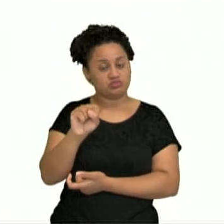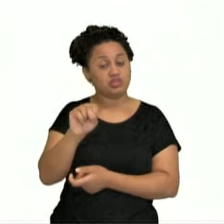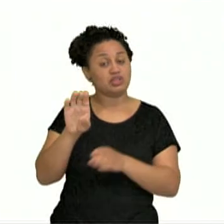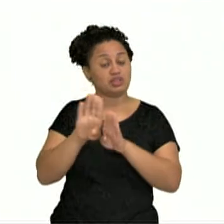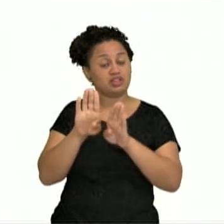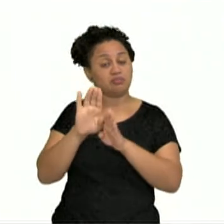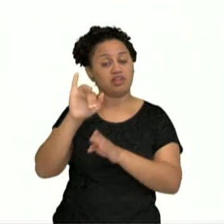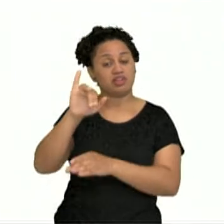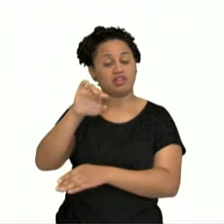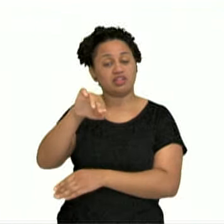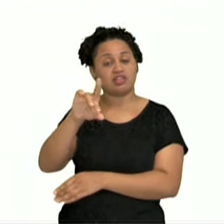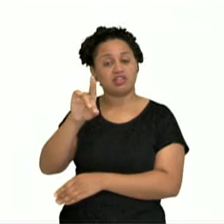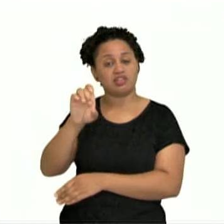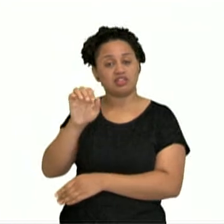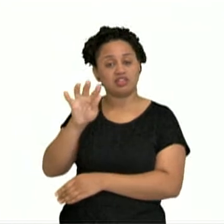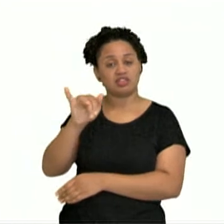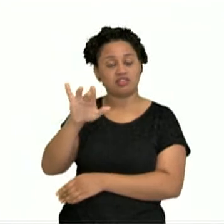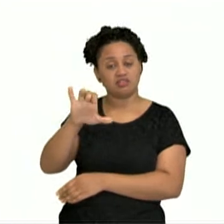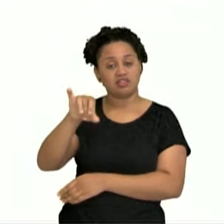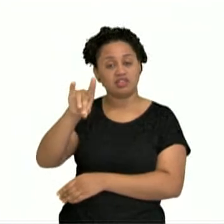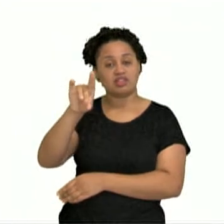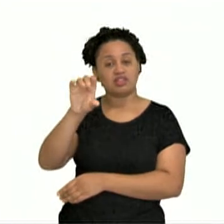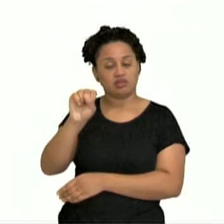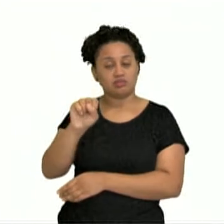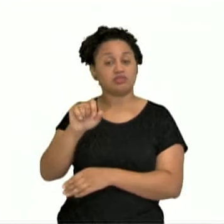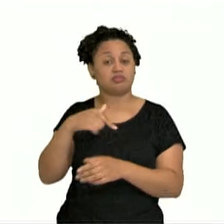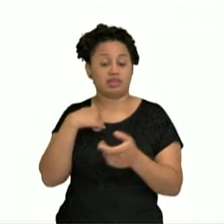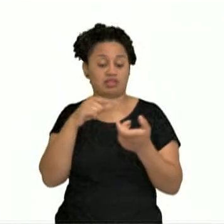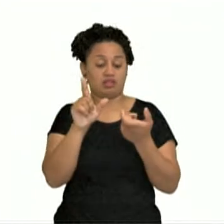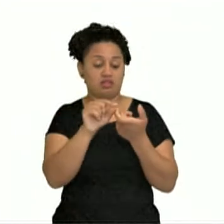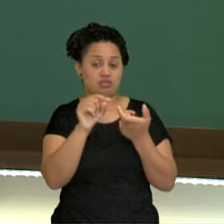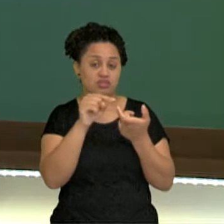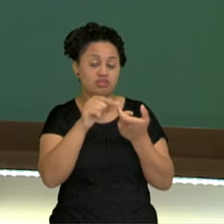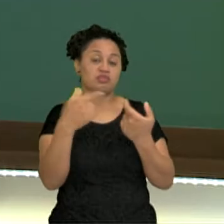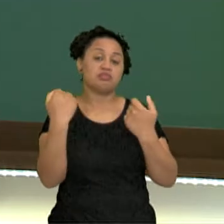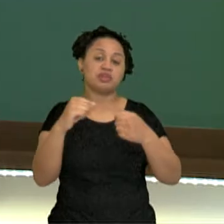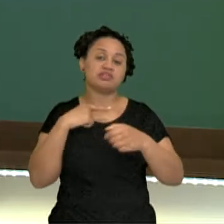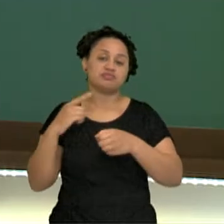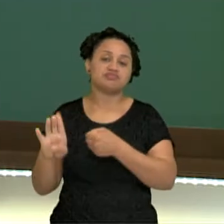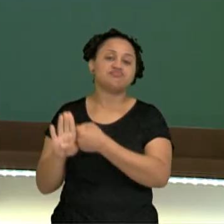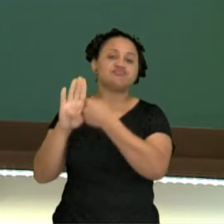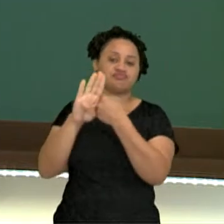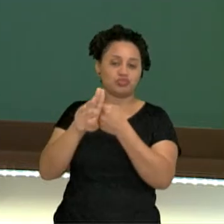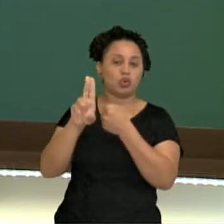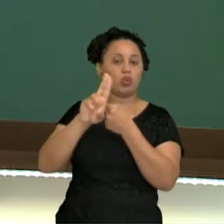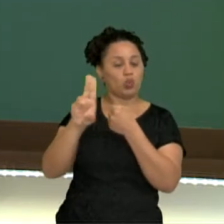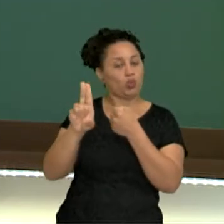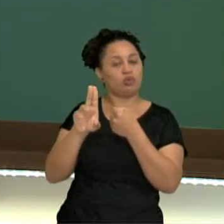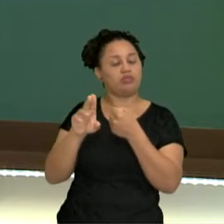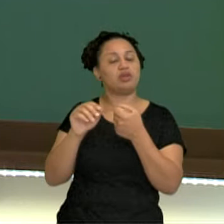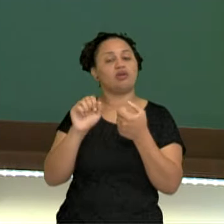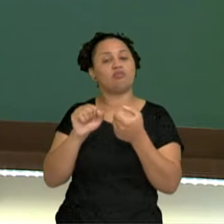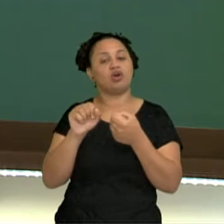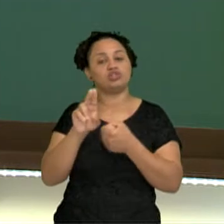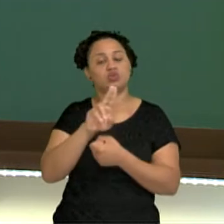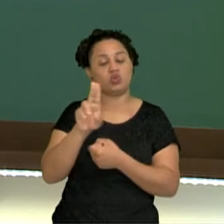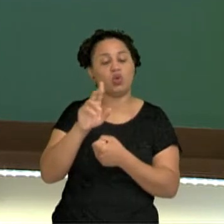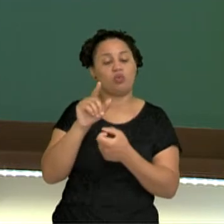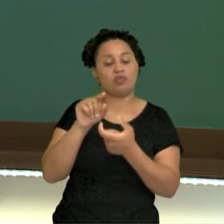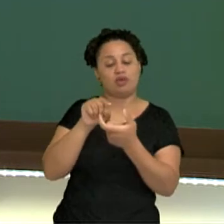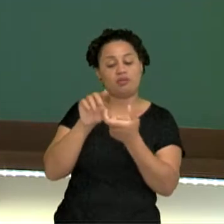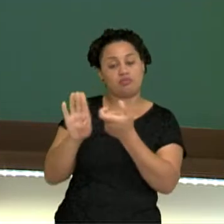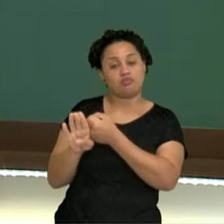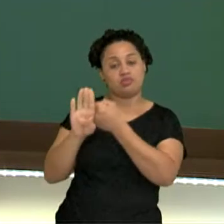haja um artigo, necessita ter um nome, ter um substantivo. Ele sempre vem acompanhando. Esse nome pode ser masculino